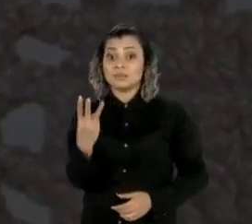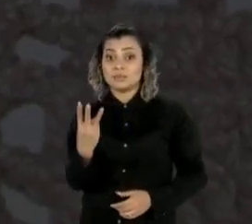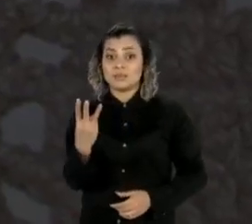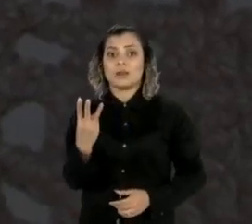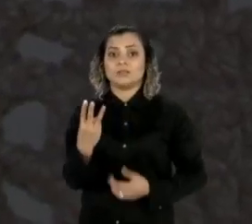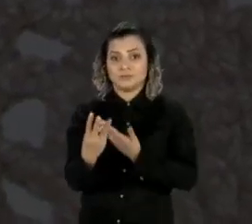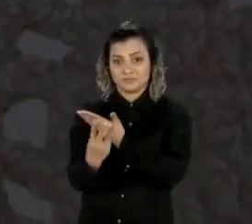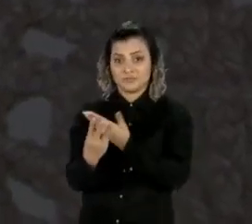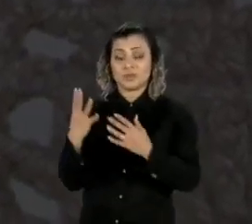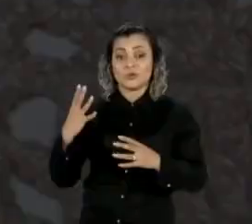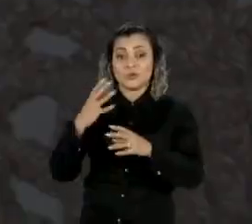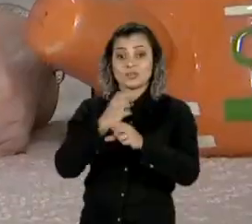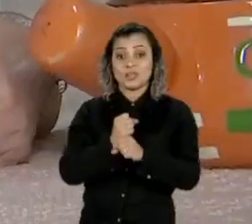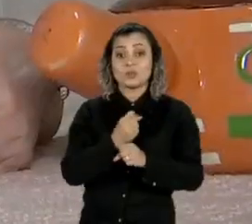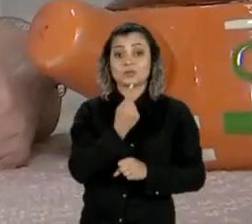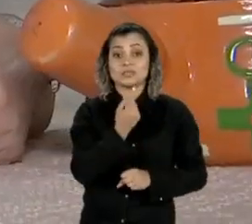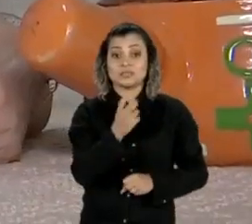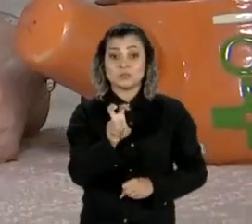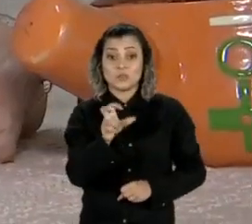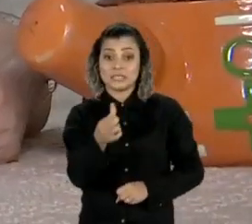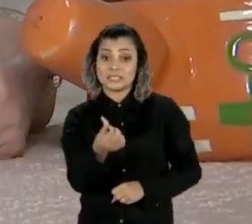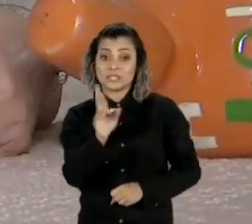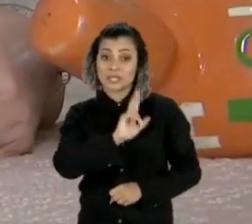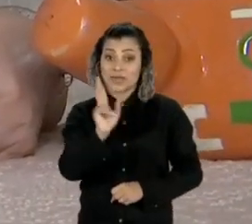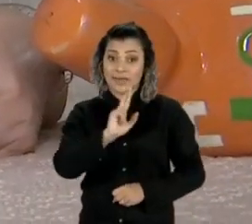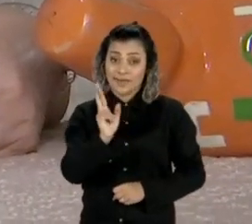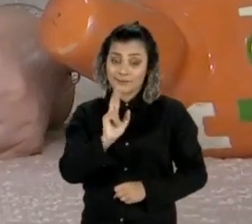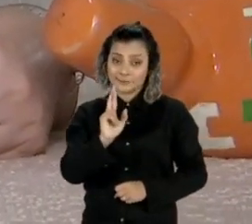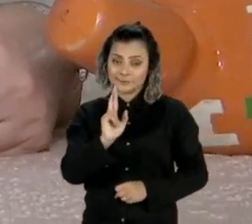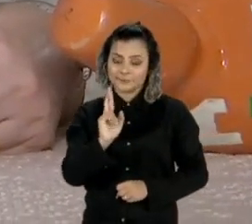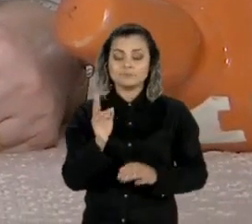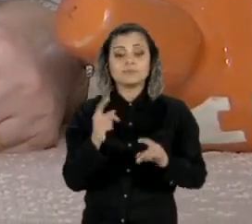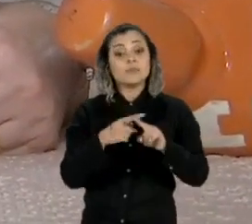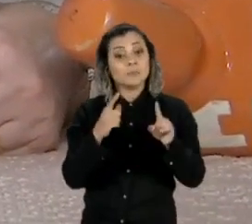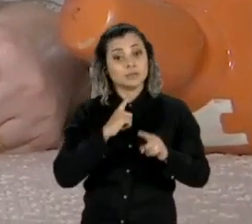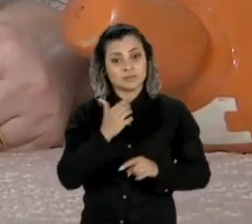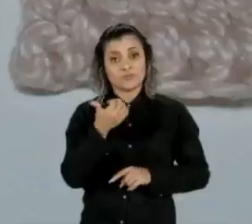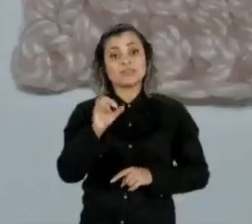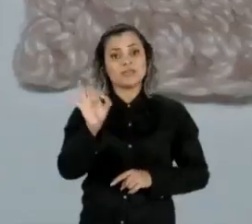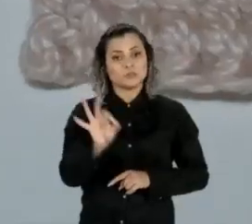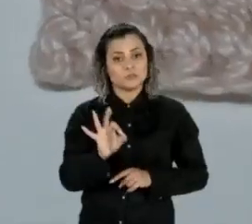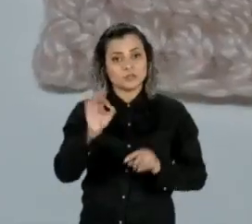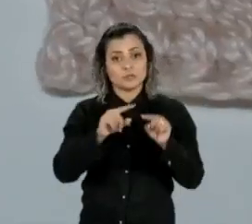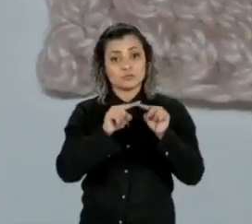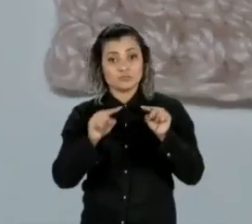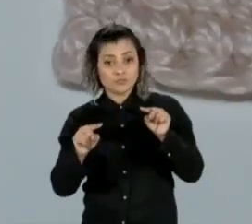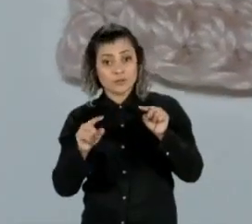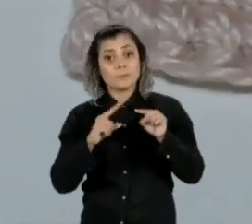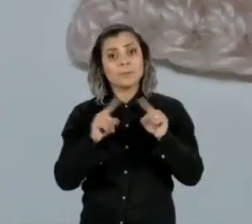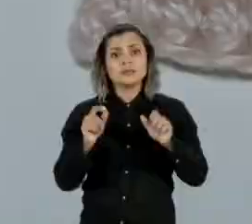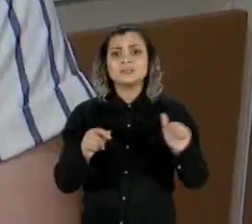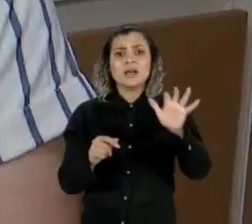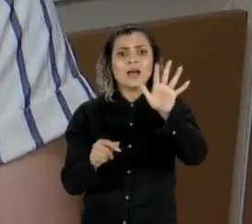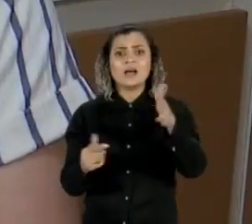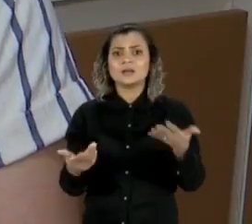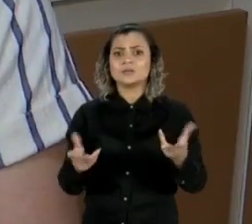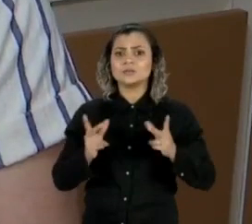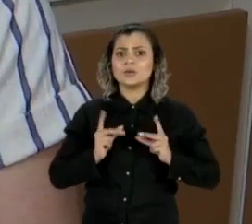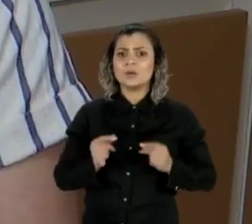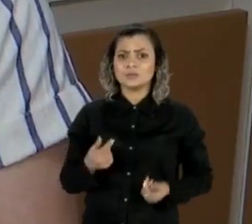de R$ 156. Em agosto, apesar de consumir 10% a menos, a conta subiu. É muito